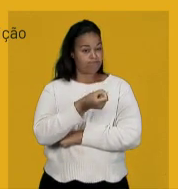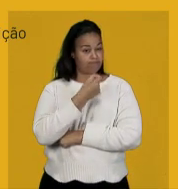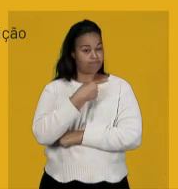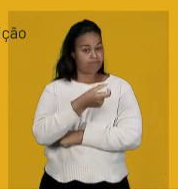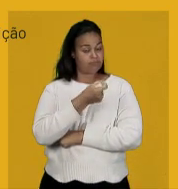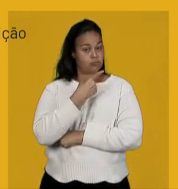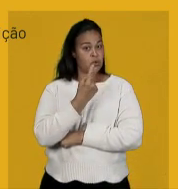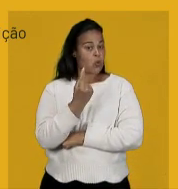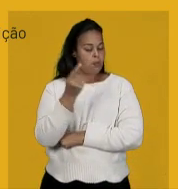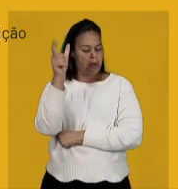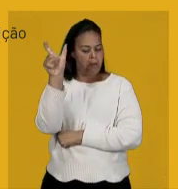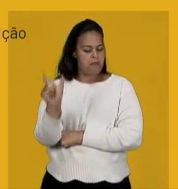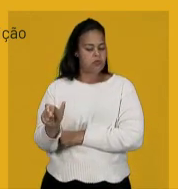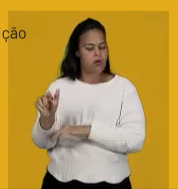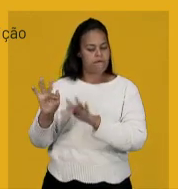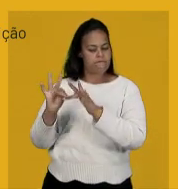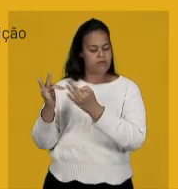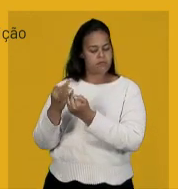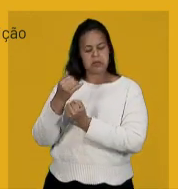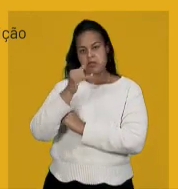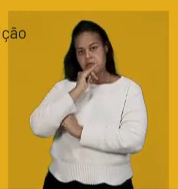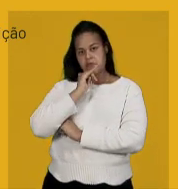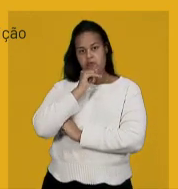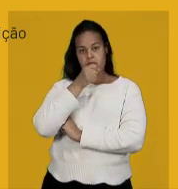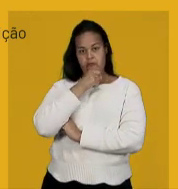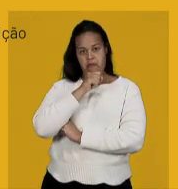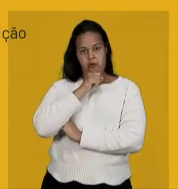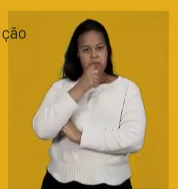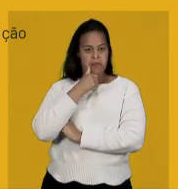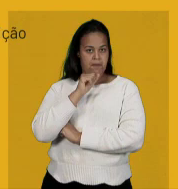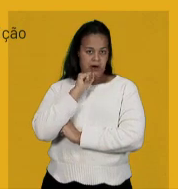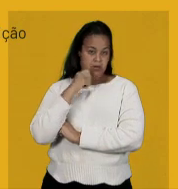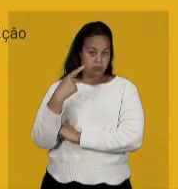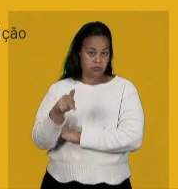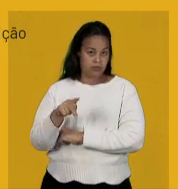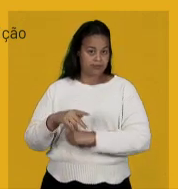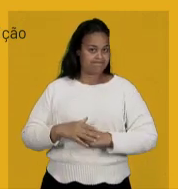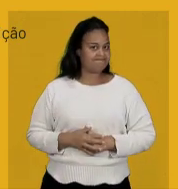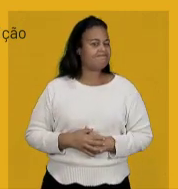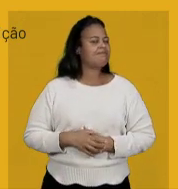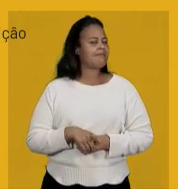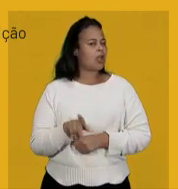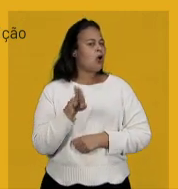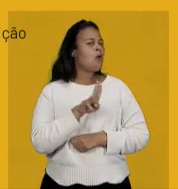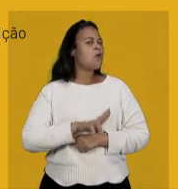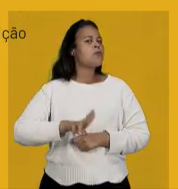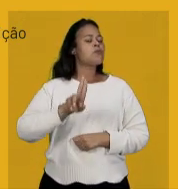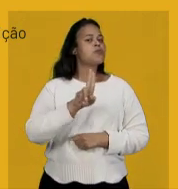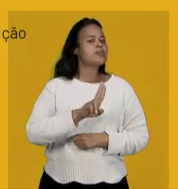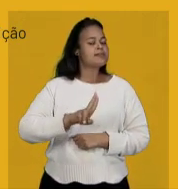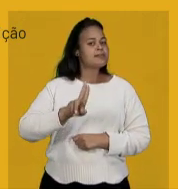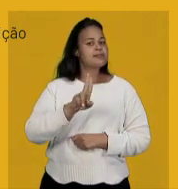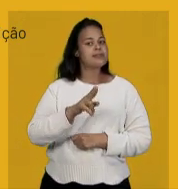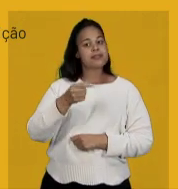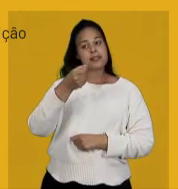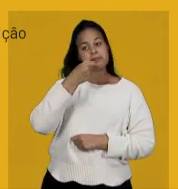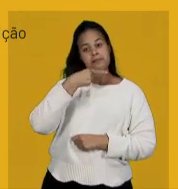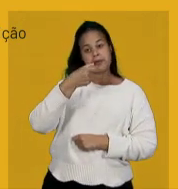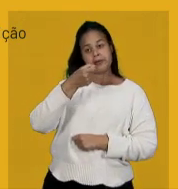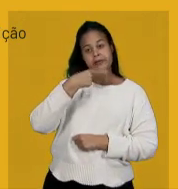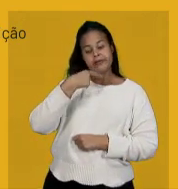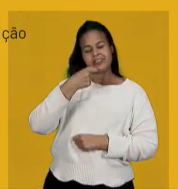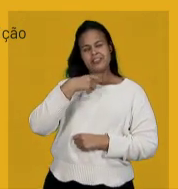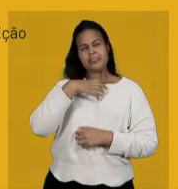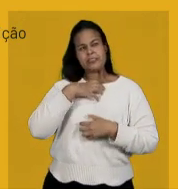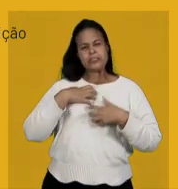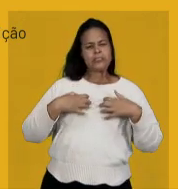para uma pessoa da família, sua avó ou sua mãe, por exemplo, e você utilizar a medicação porque você está se